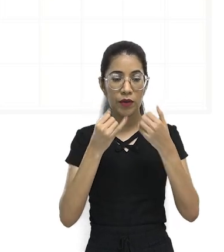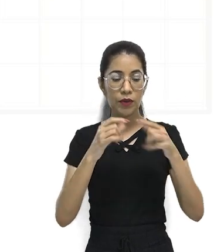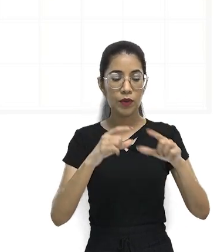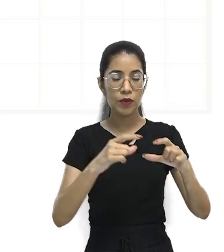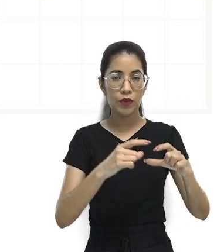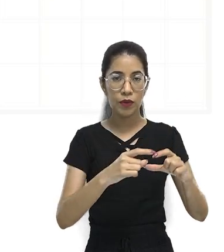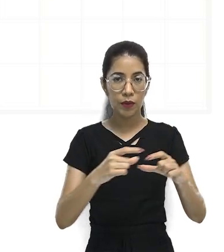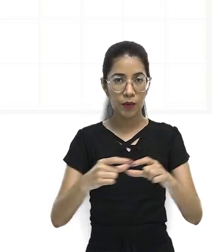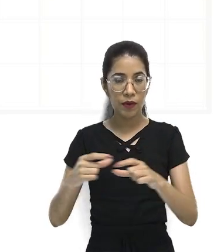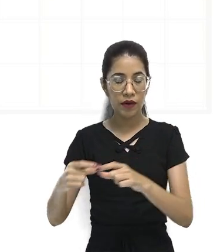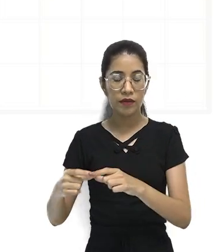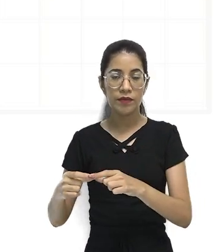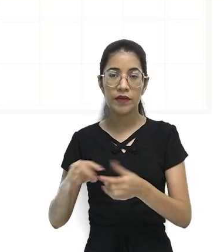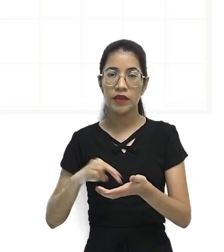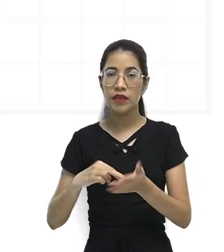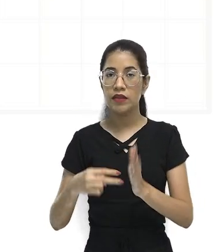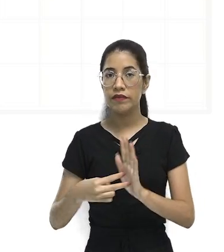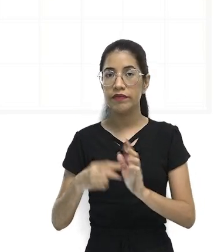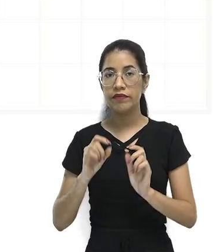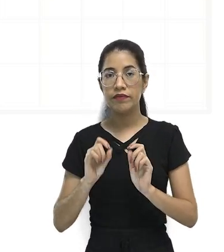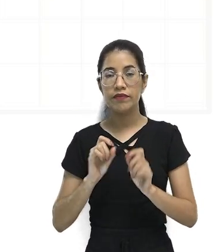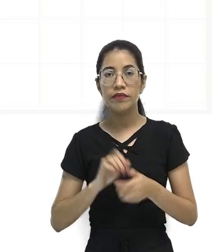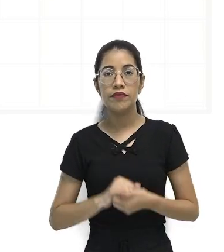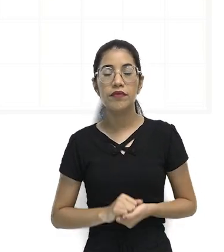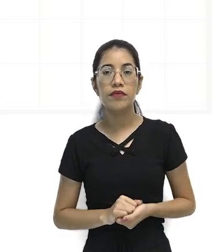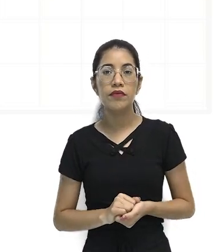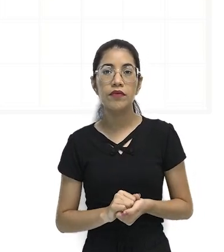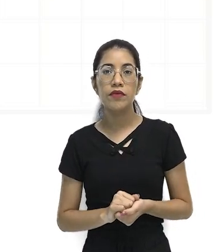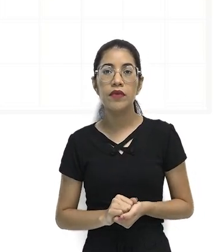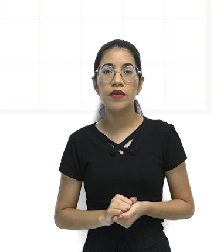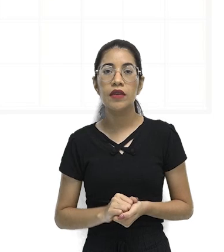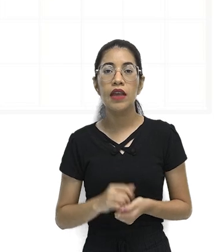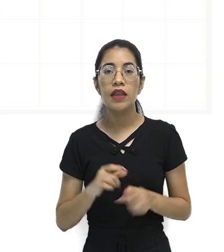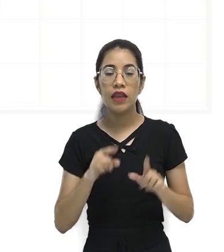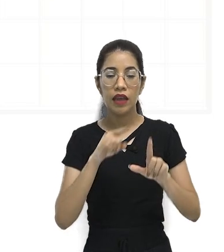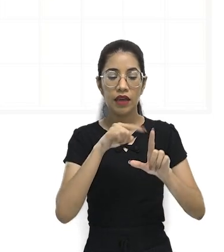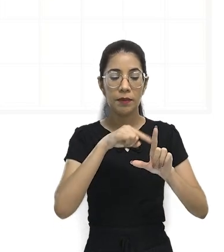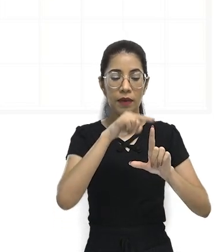se é quadrada, significa que